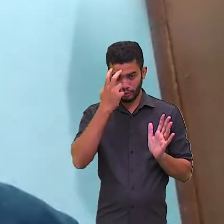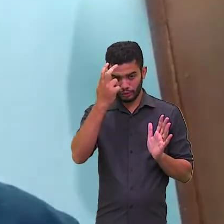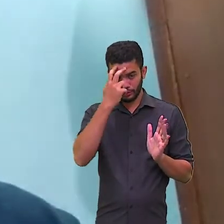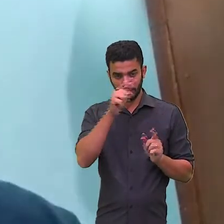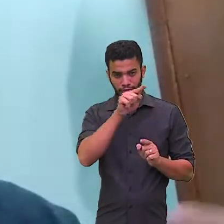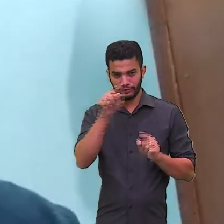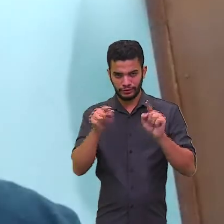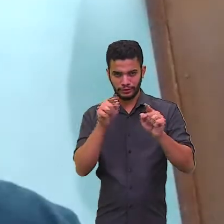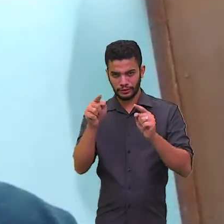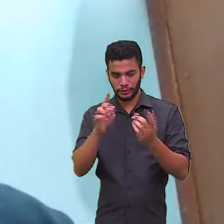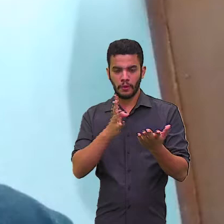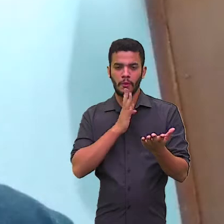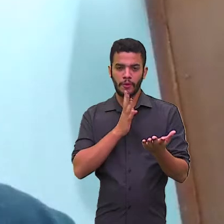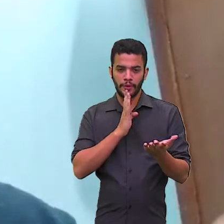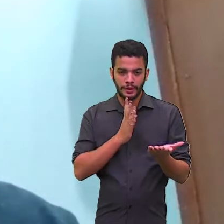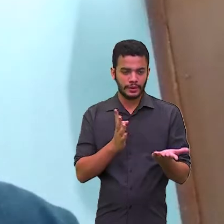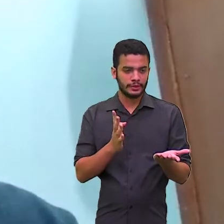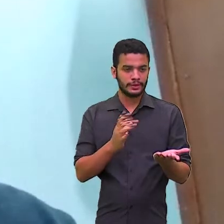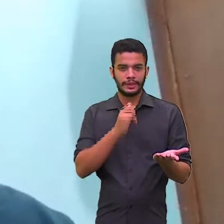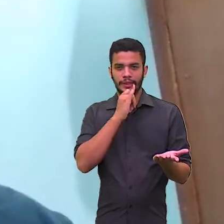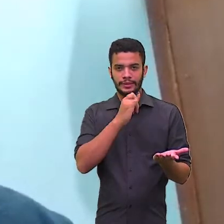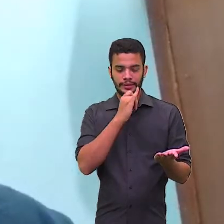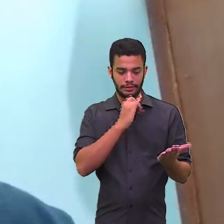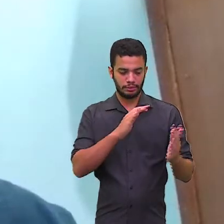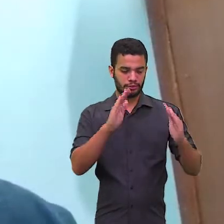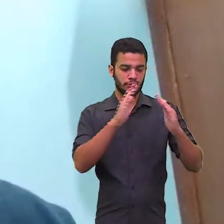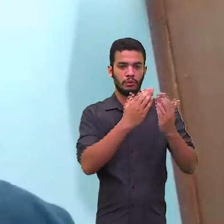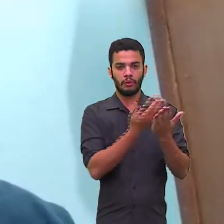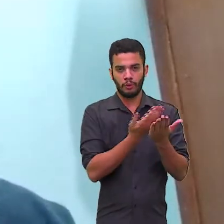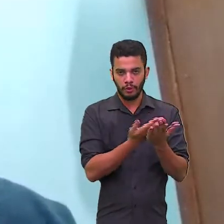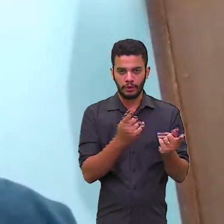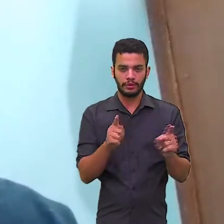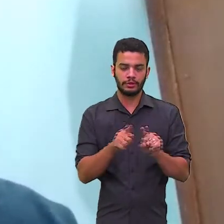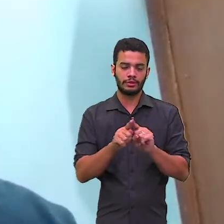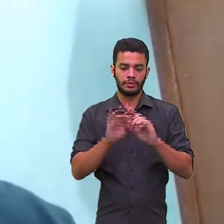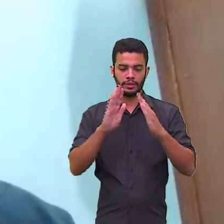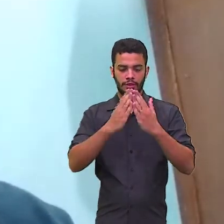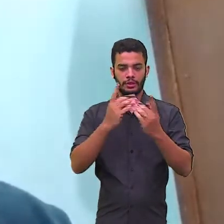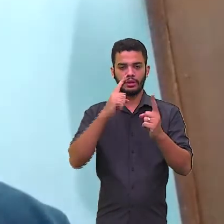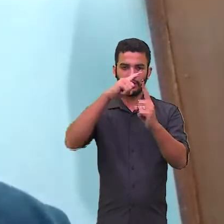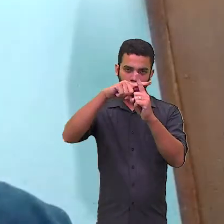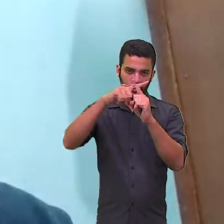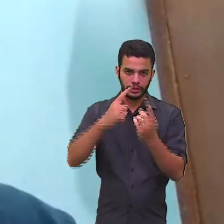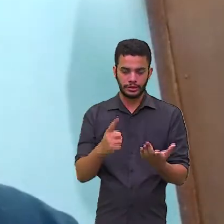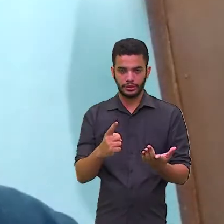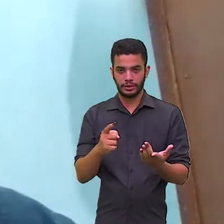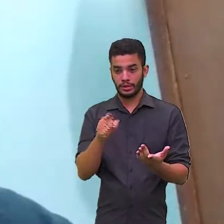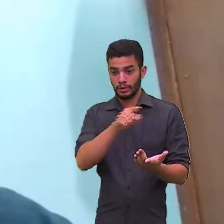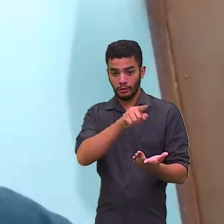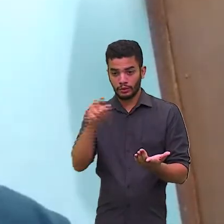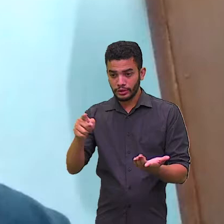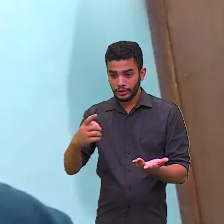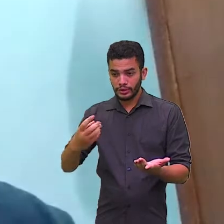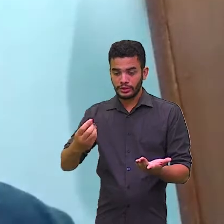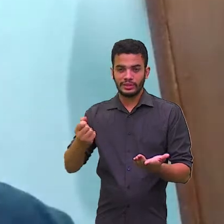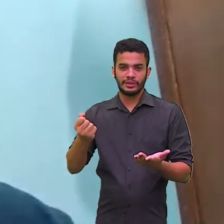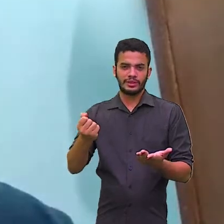então a partir da escola, da igreja, das coisas que vocês fazem, daquilo que vocês